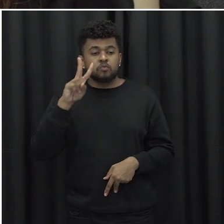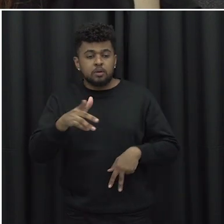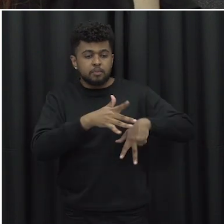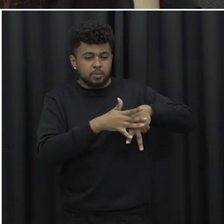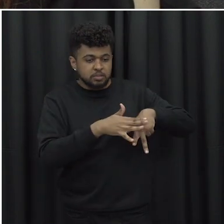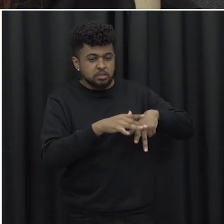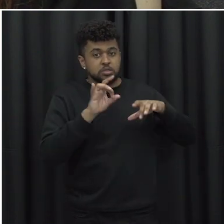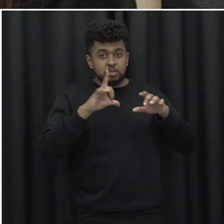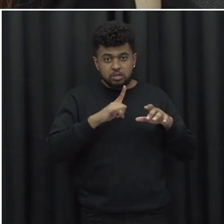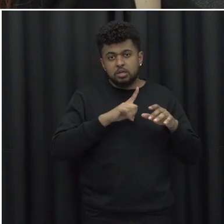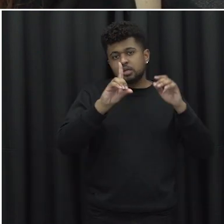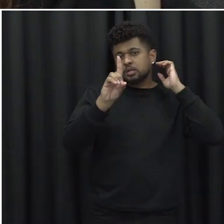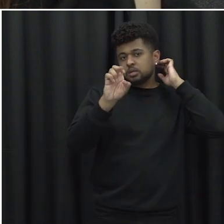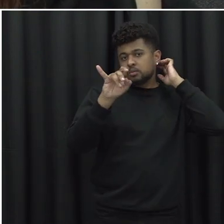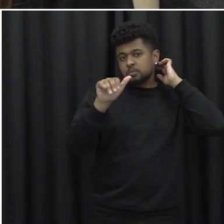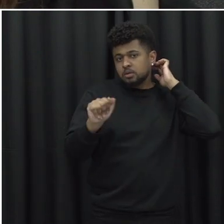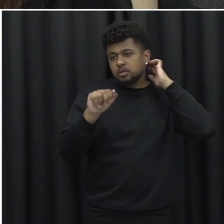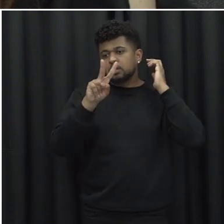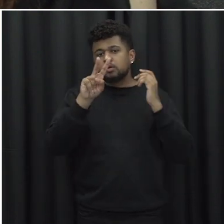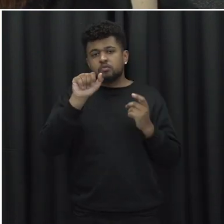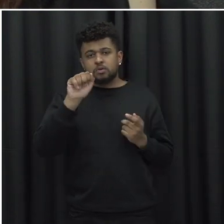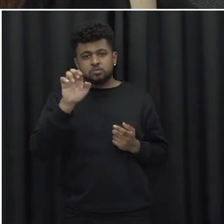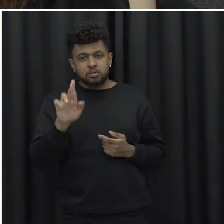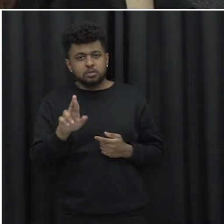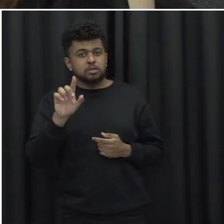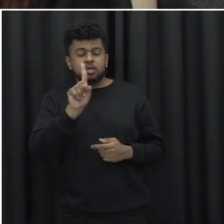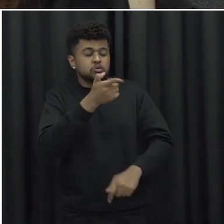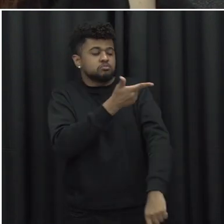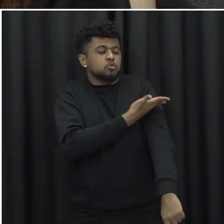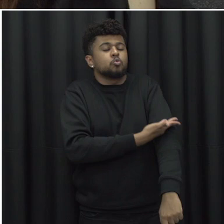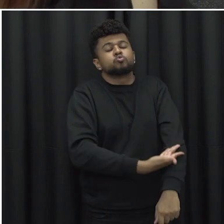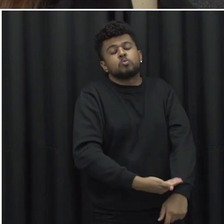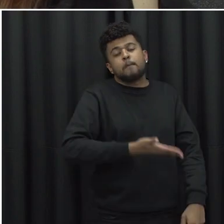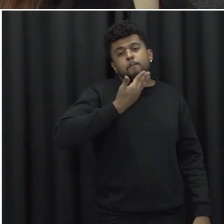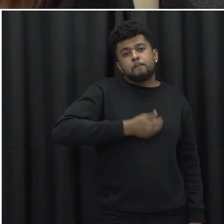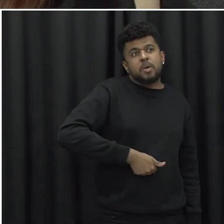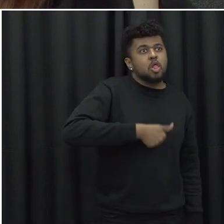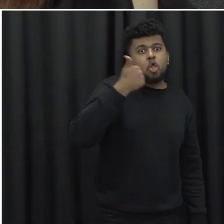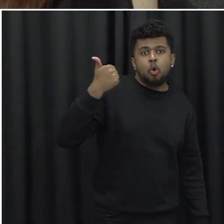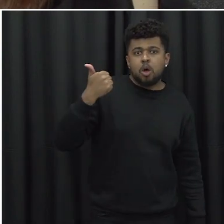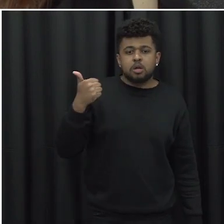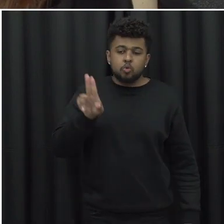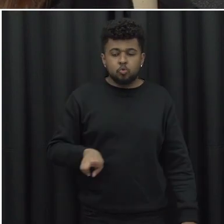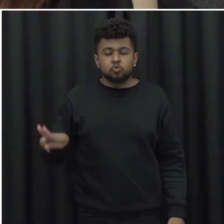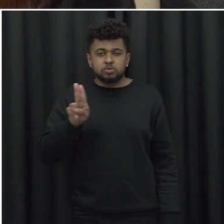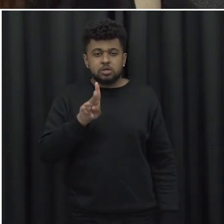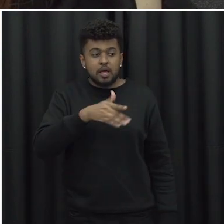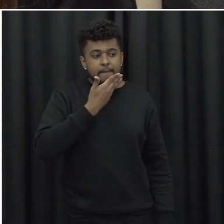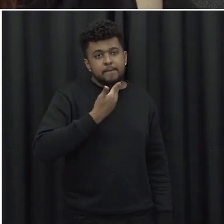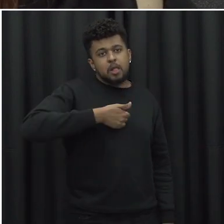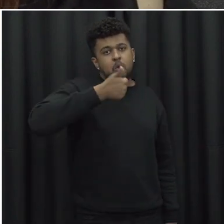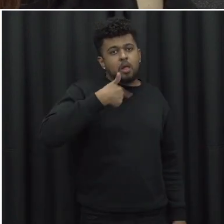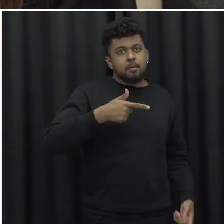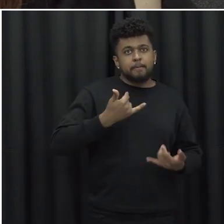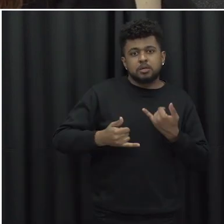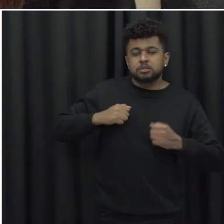o paciente realmente tem demência vascular, que não é um quadro de Alzheimer, porque ele não costuma ter uma melhora com o uso. E essa melhora